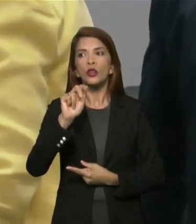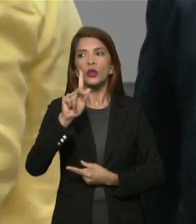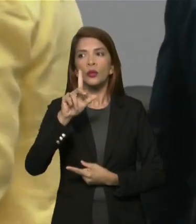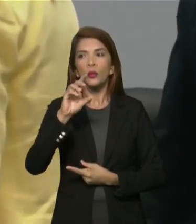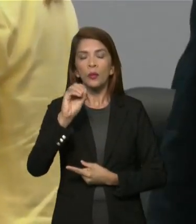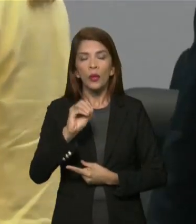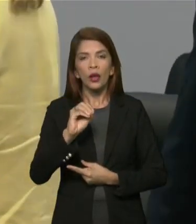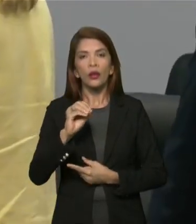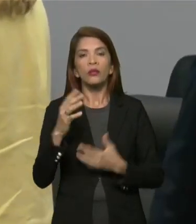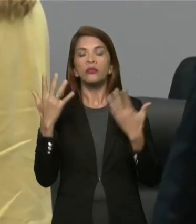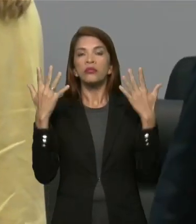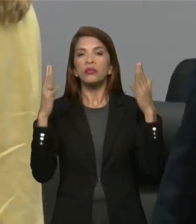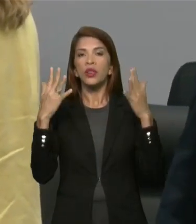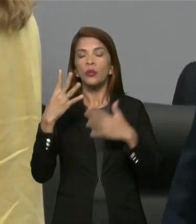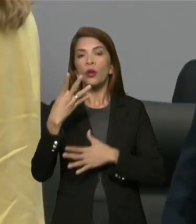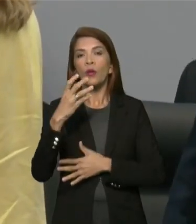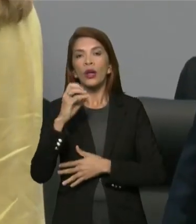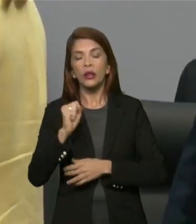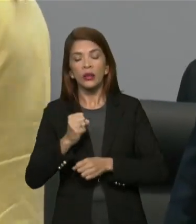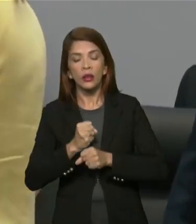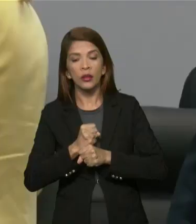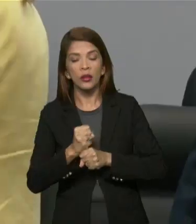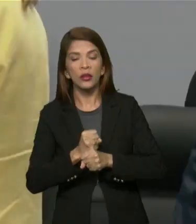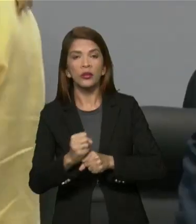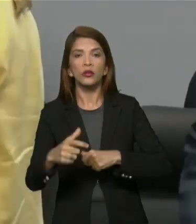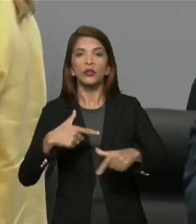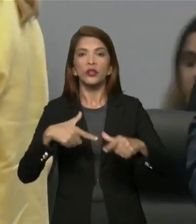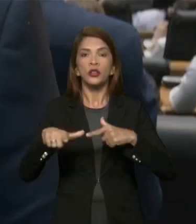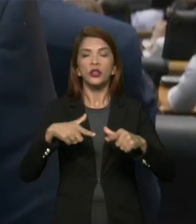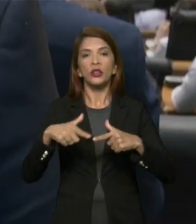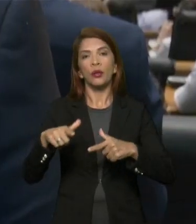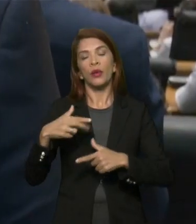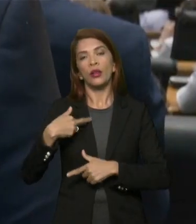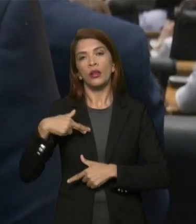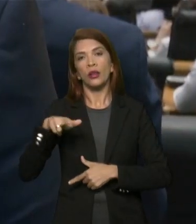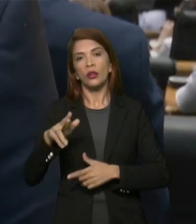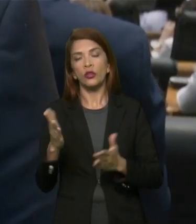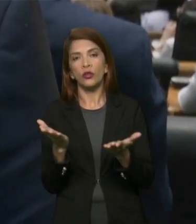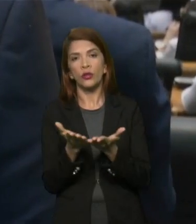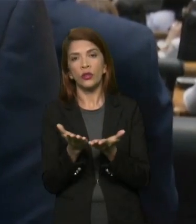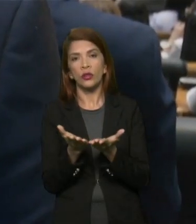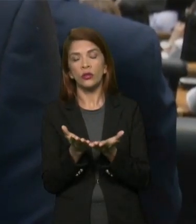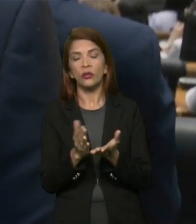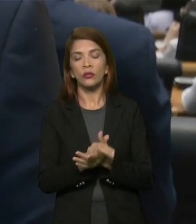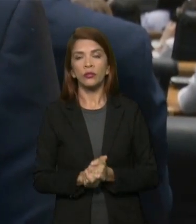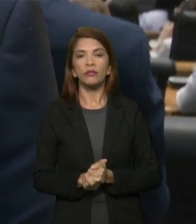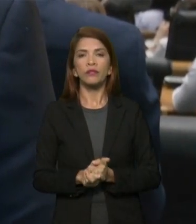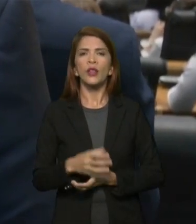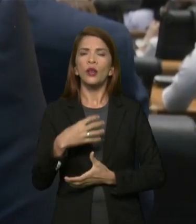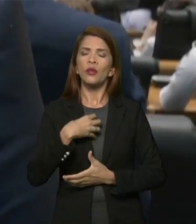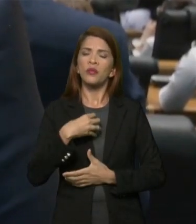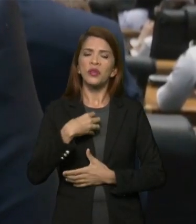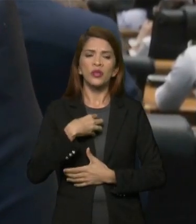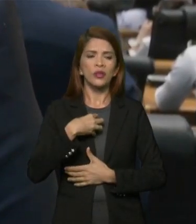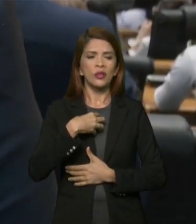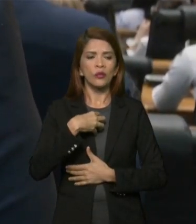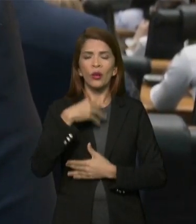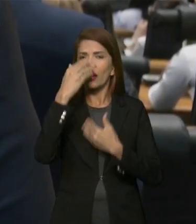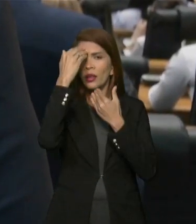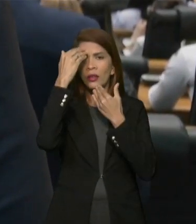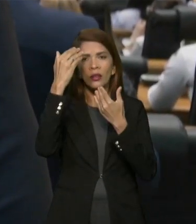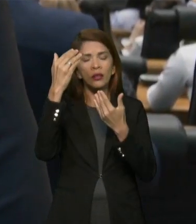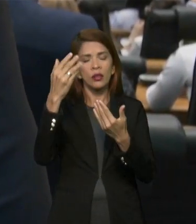celebrou mais de 40 anos de ministério dedicados à Igreja Evangélica. Eu me sinto extremamente honrado por esse convite,